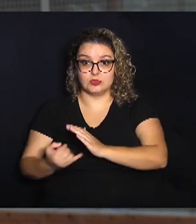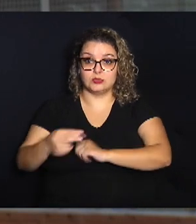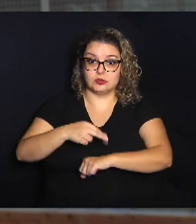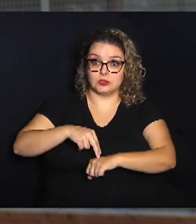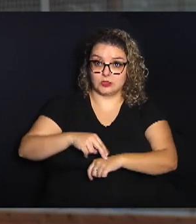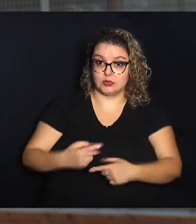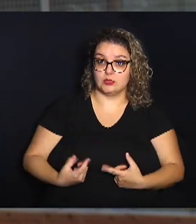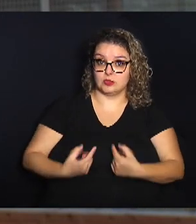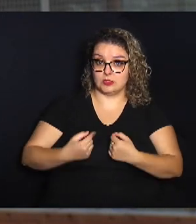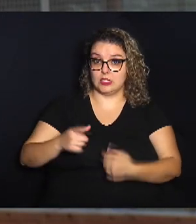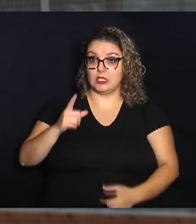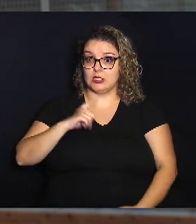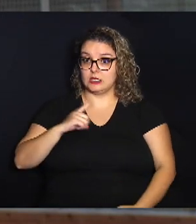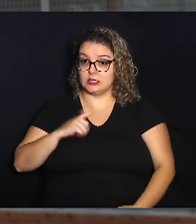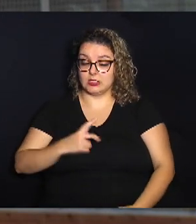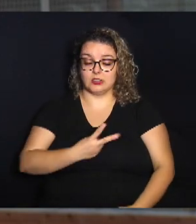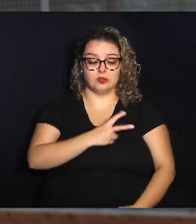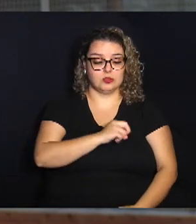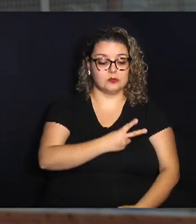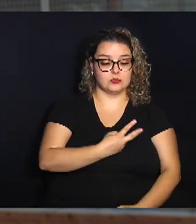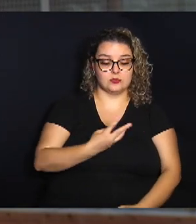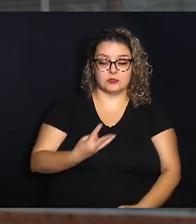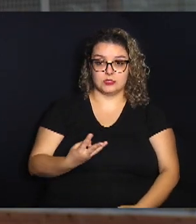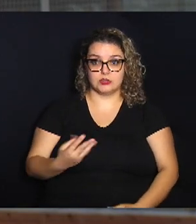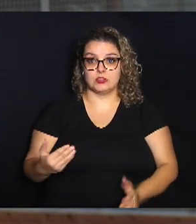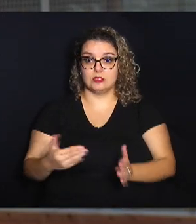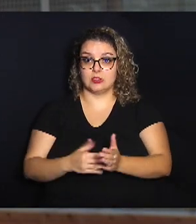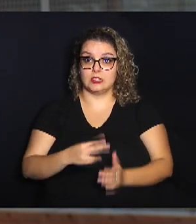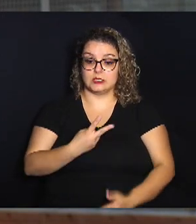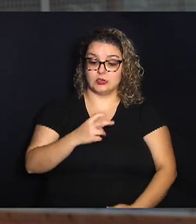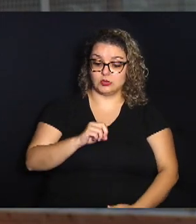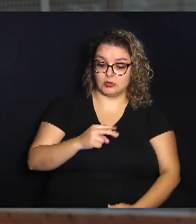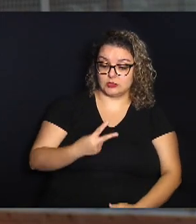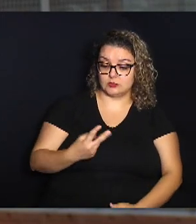estão previstos entre 2023 e 2025